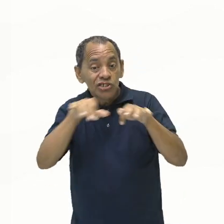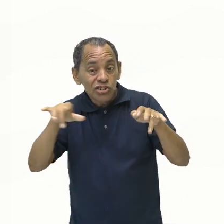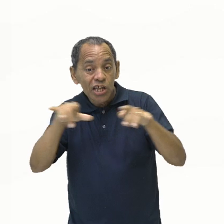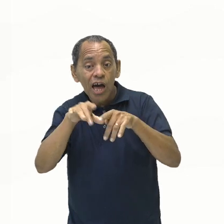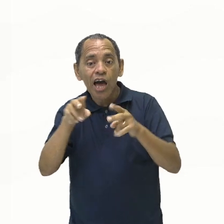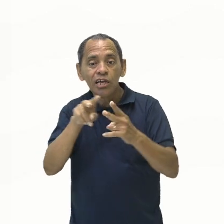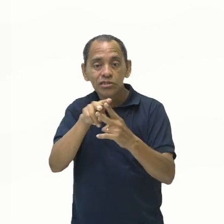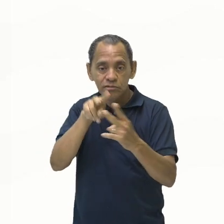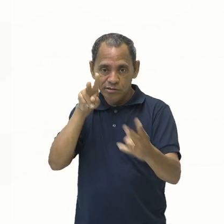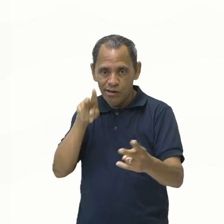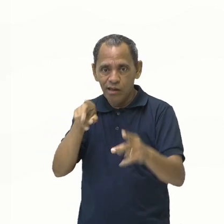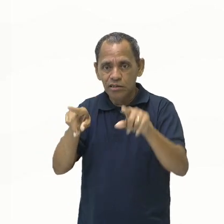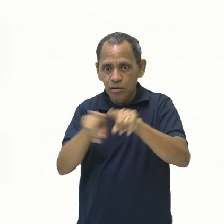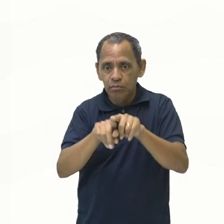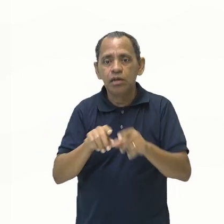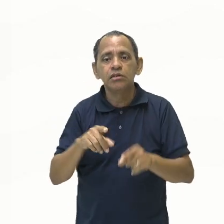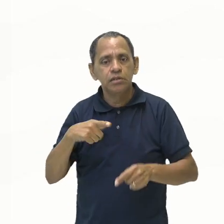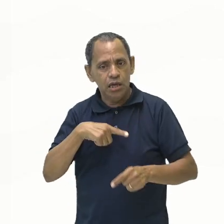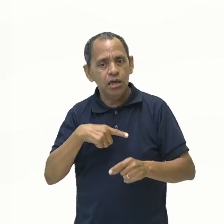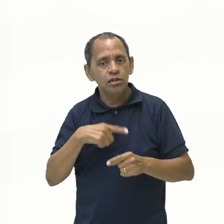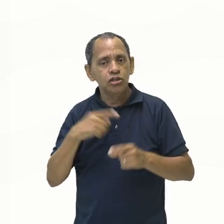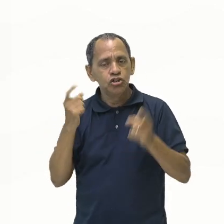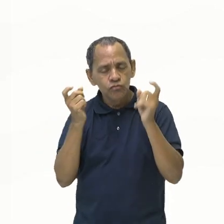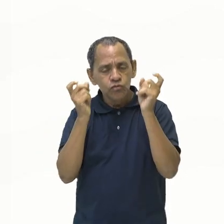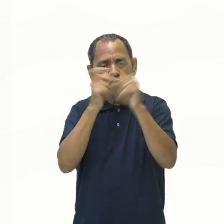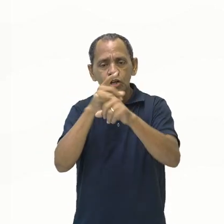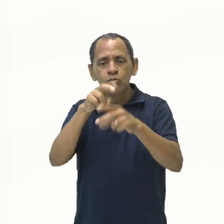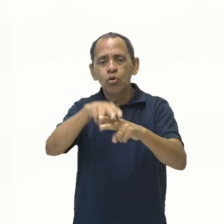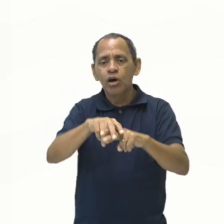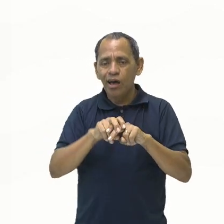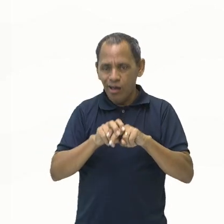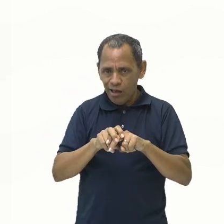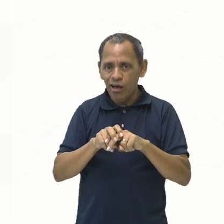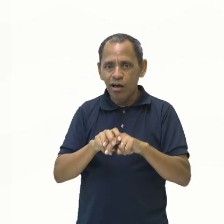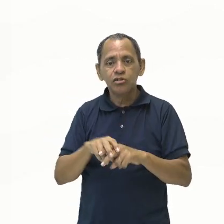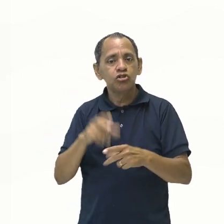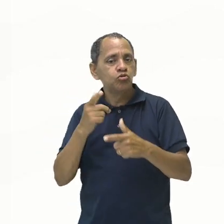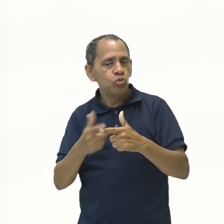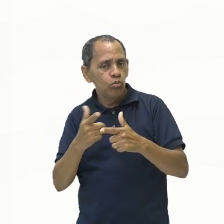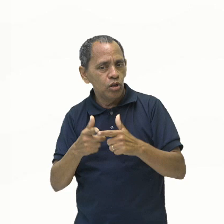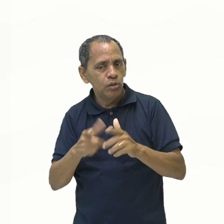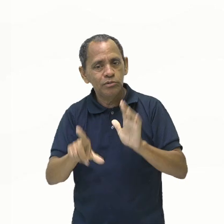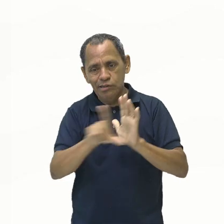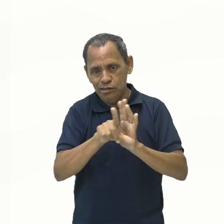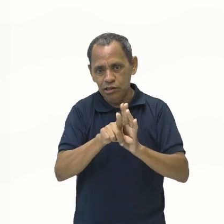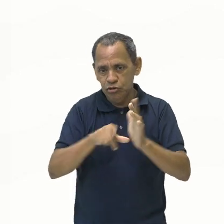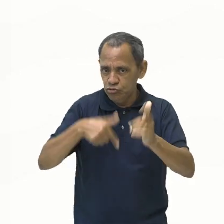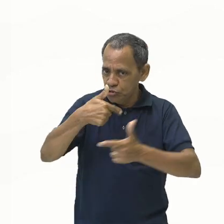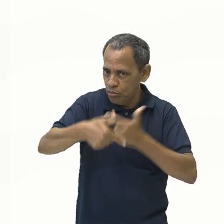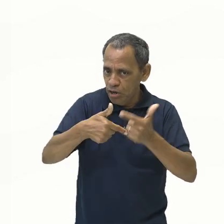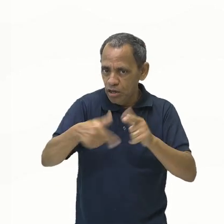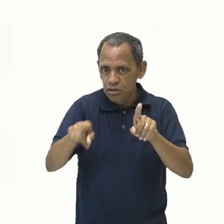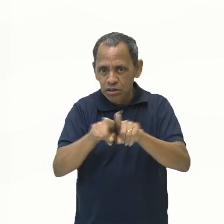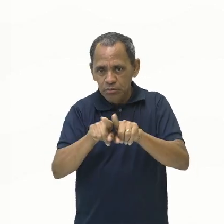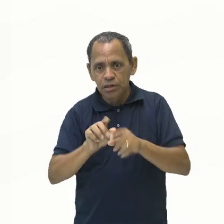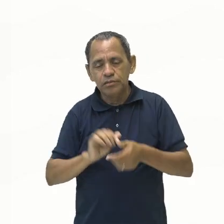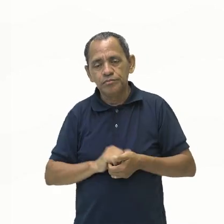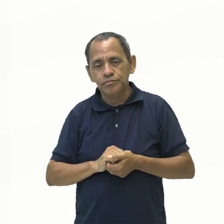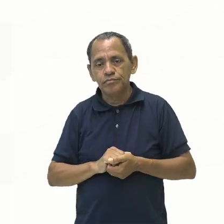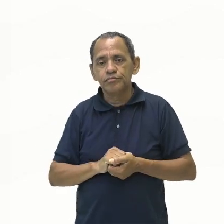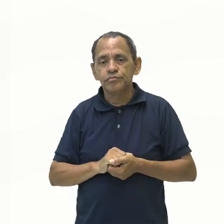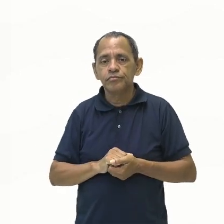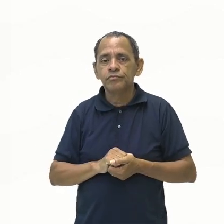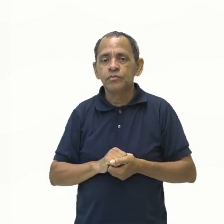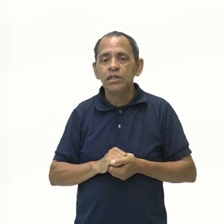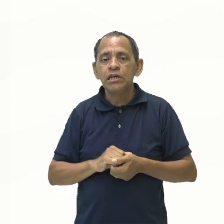algumas dificuldades por conta dessa rigidez nas leis trabalhistas. Além disso, existe